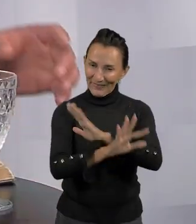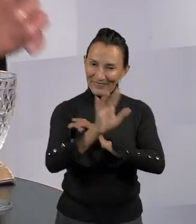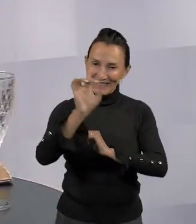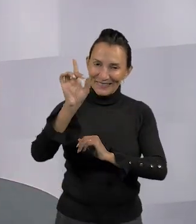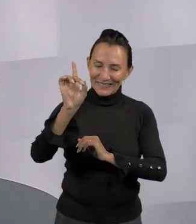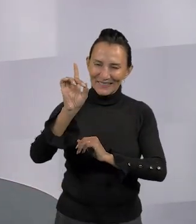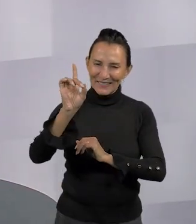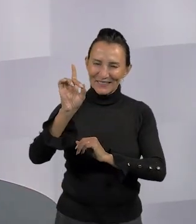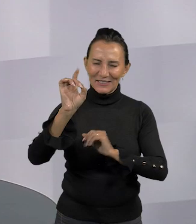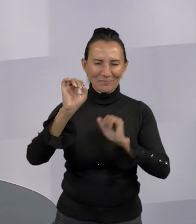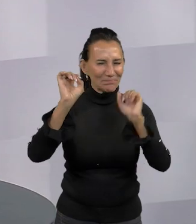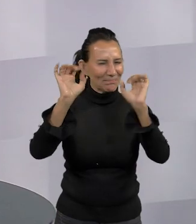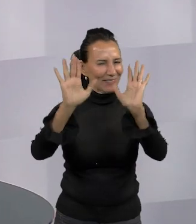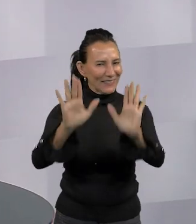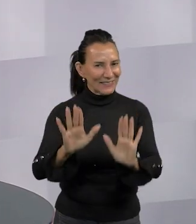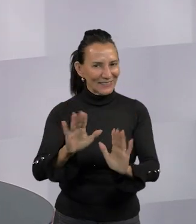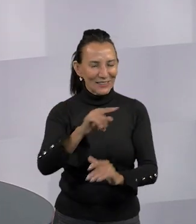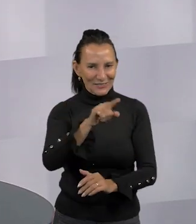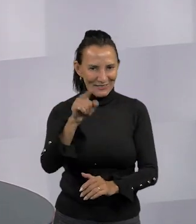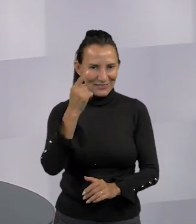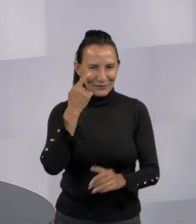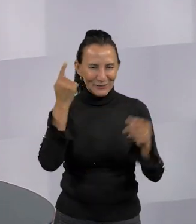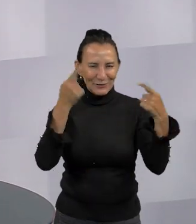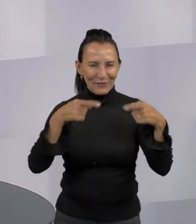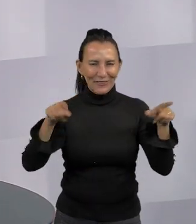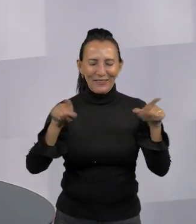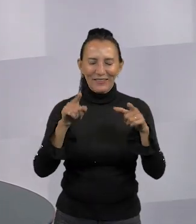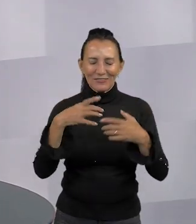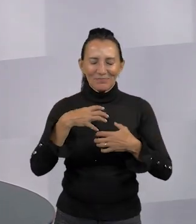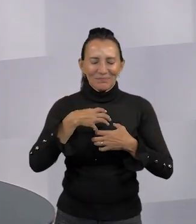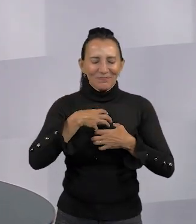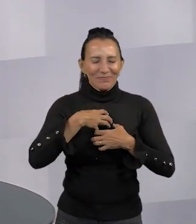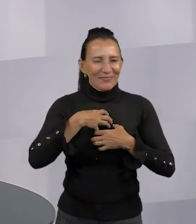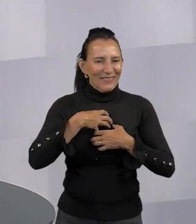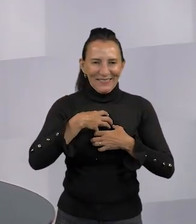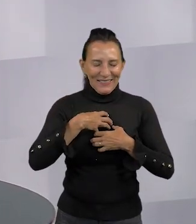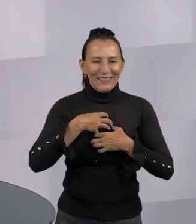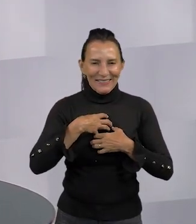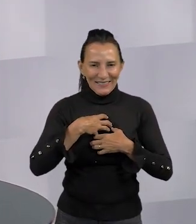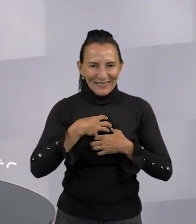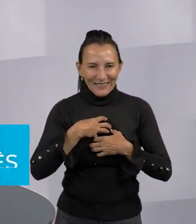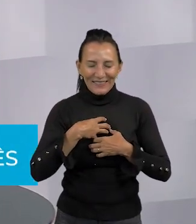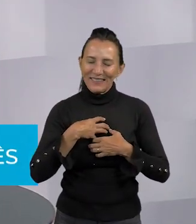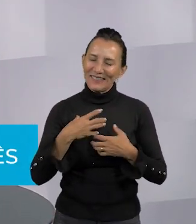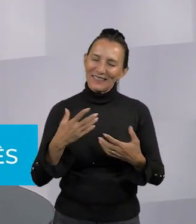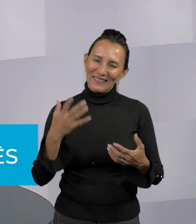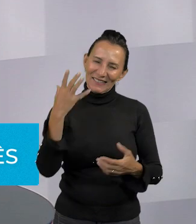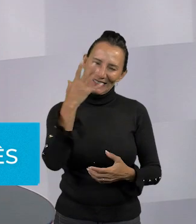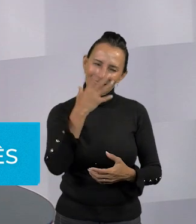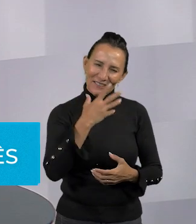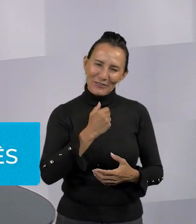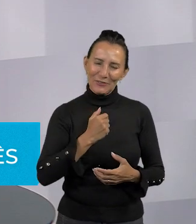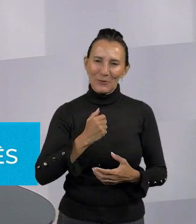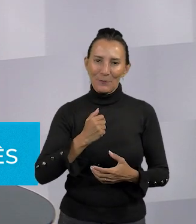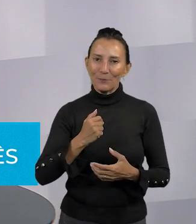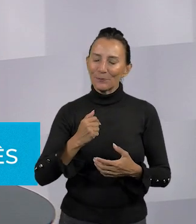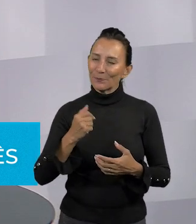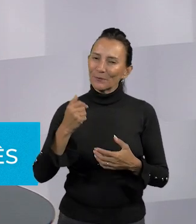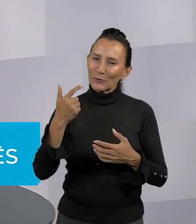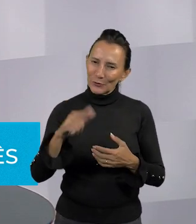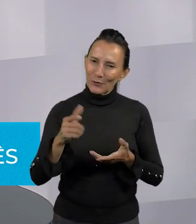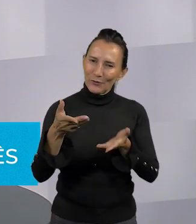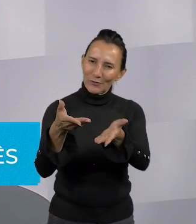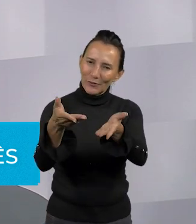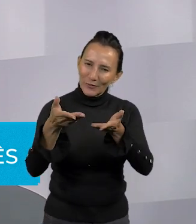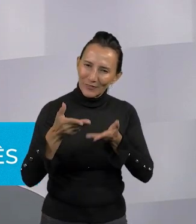Deus Que bênção você foi edificado edificado com essa música linda eu quero mais uma vez convidar você para estarmos